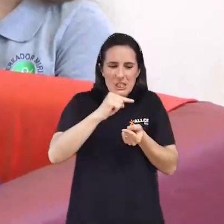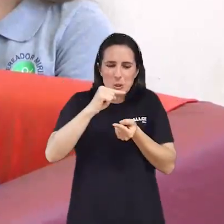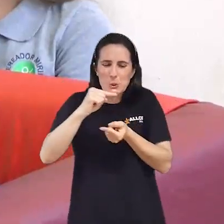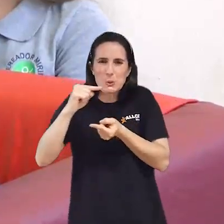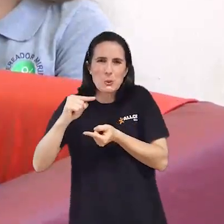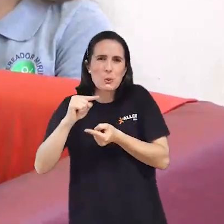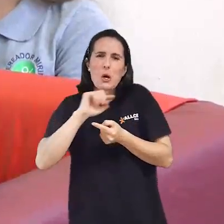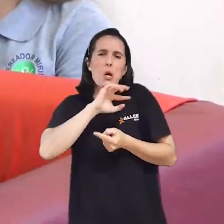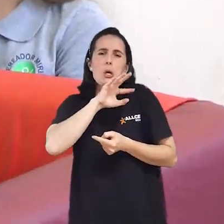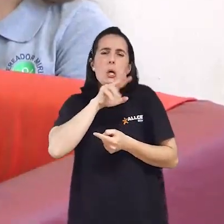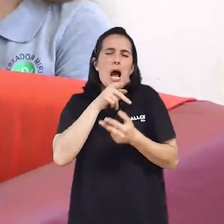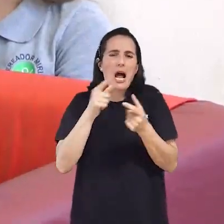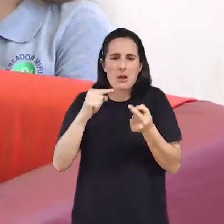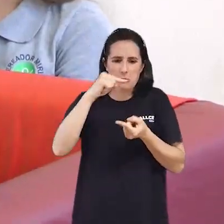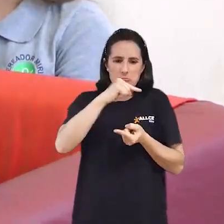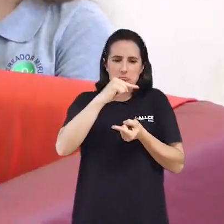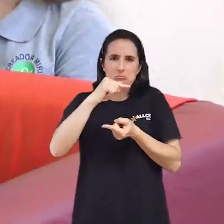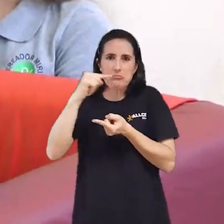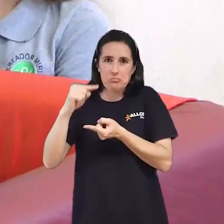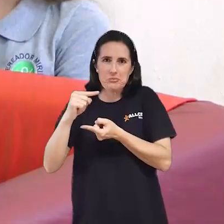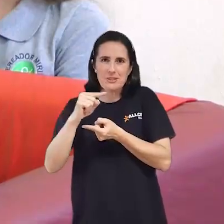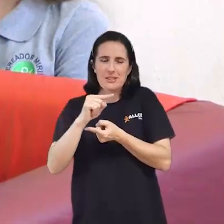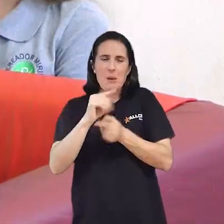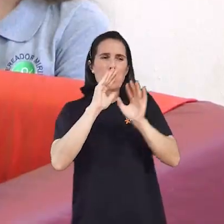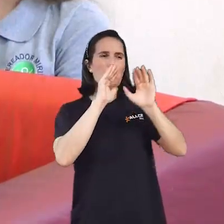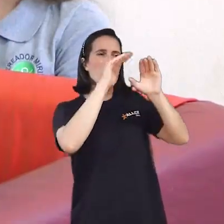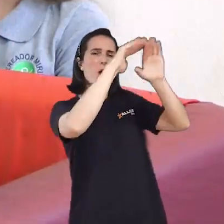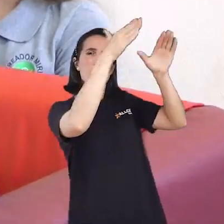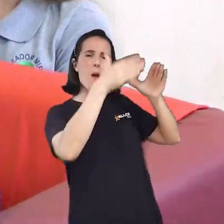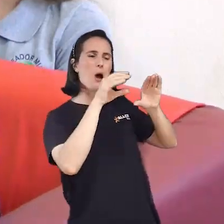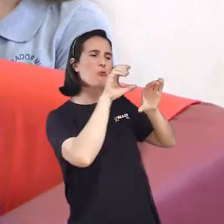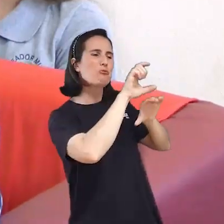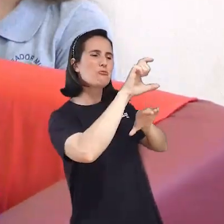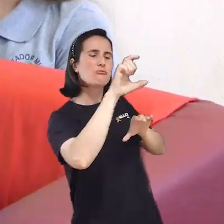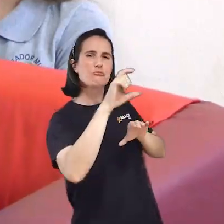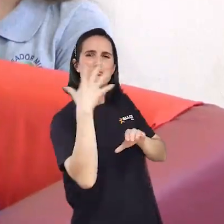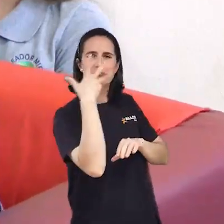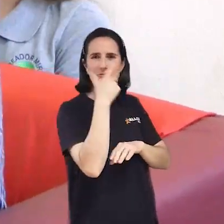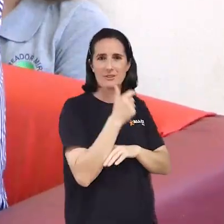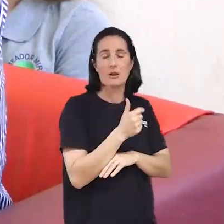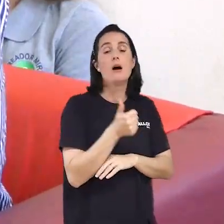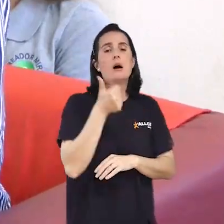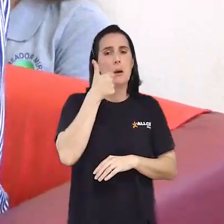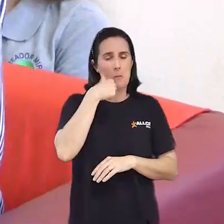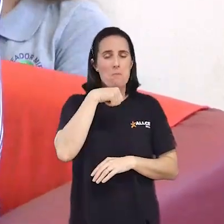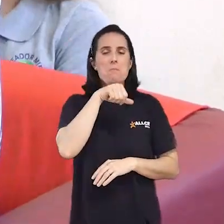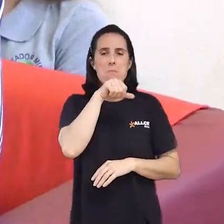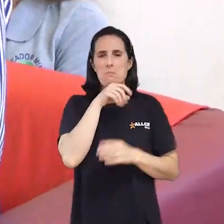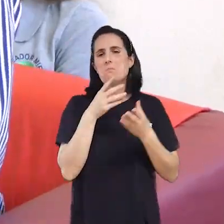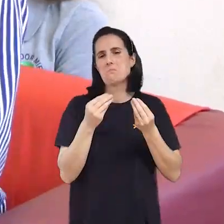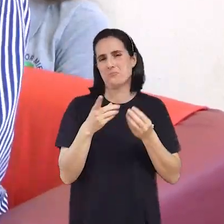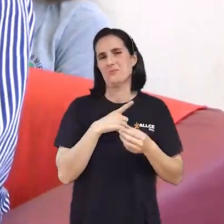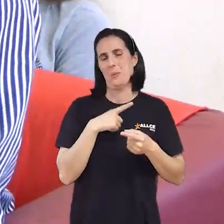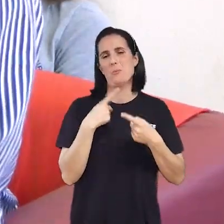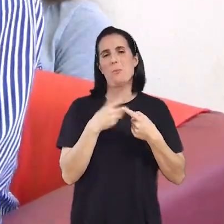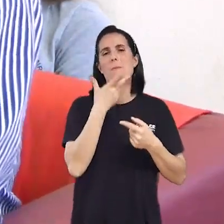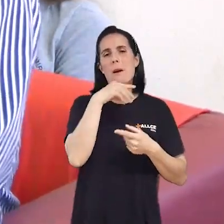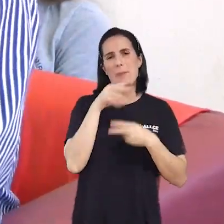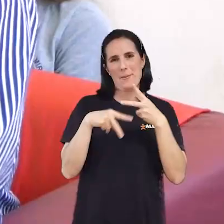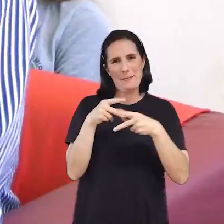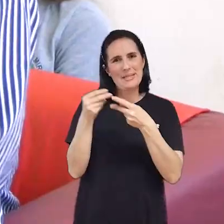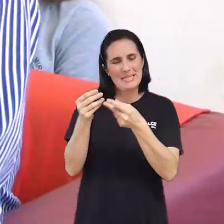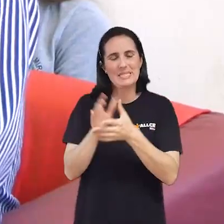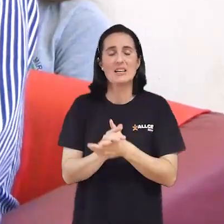era uma catingueira, o sabonete. Ou então davam cerâmicas. Sabe aqueles bichinhos, assim, que bota na prateleira?